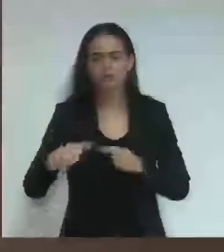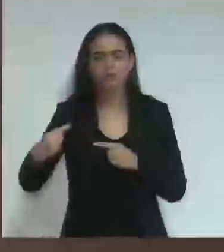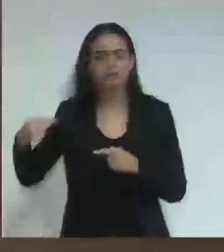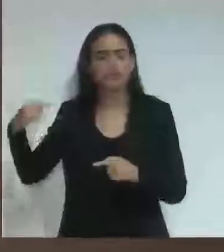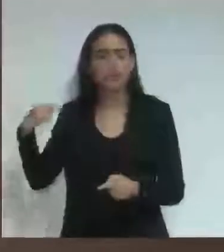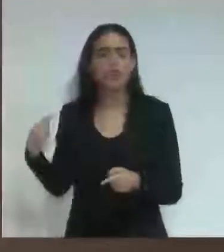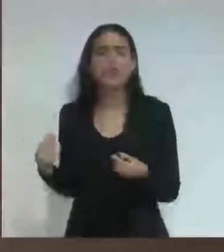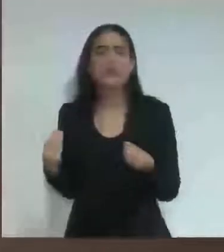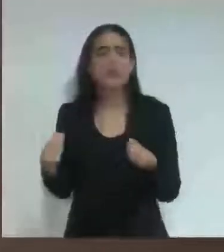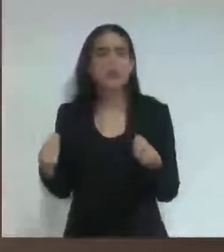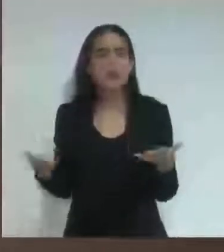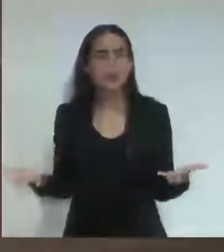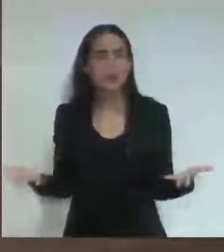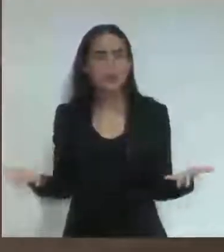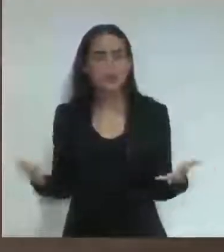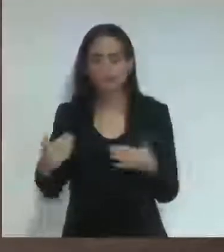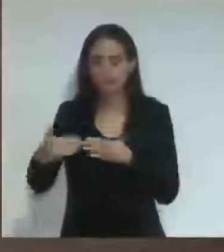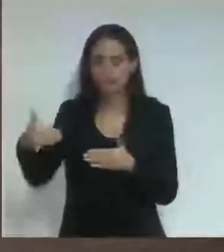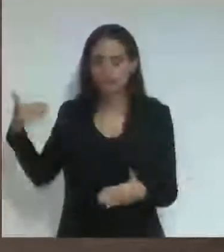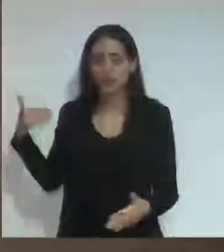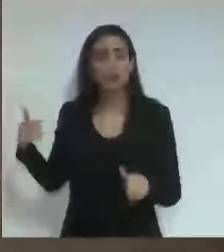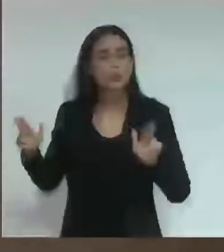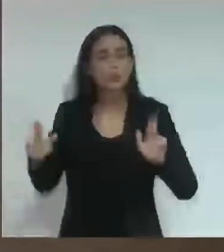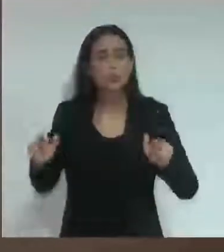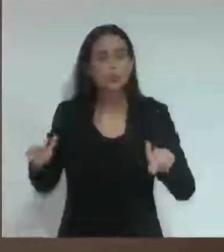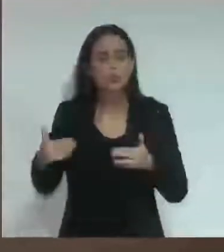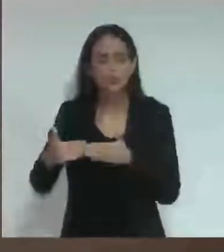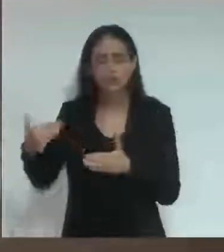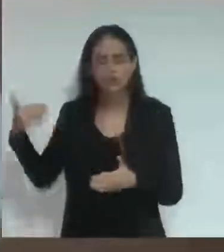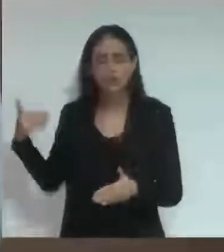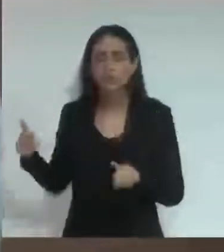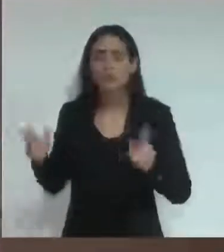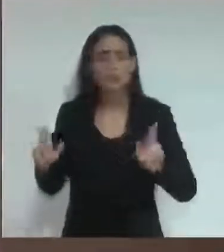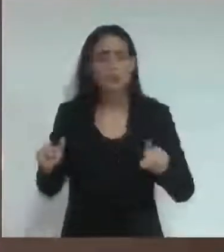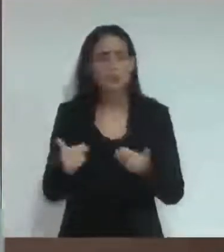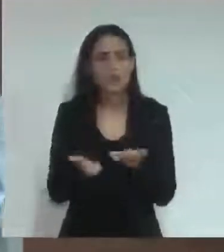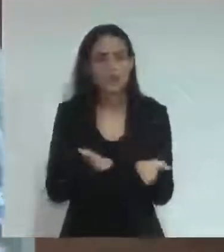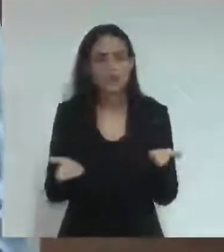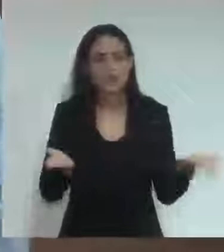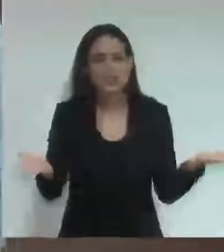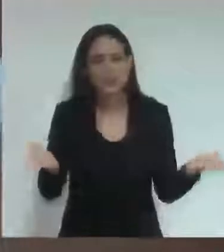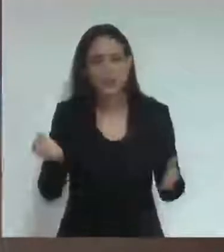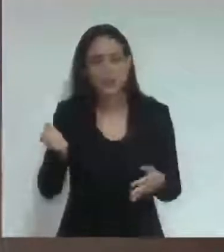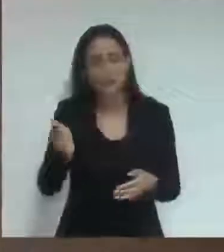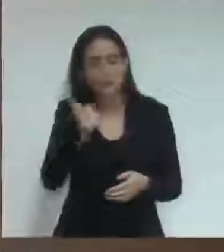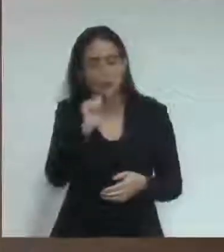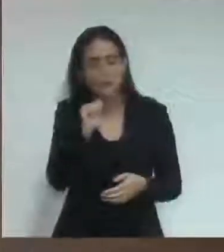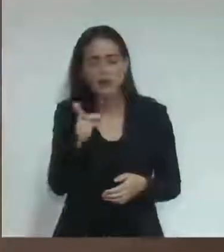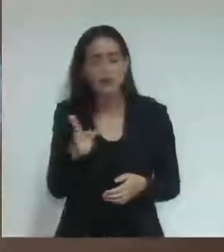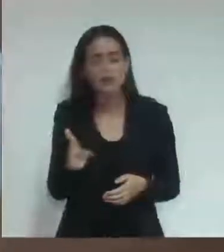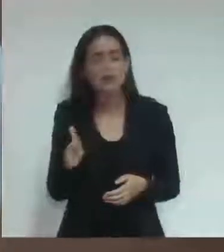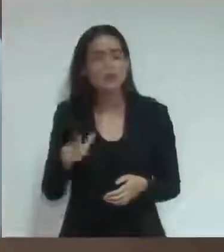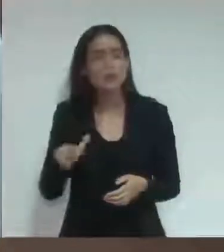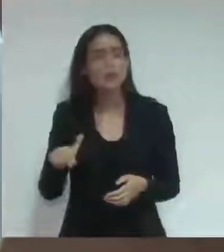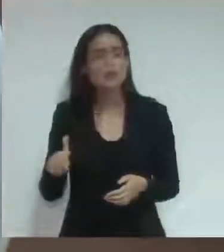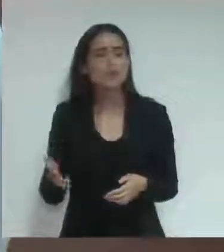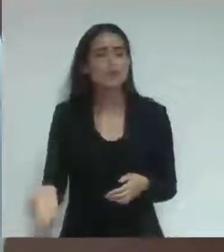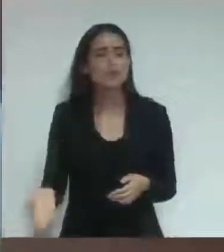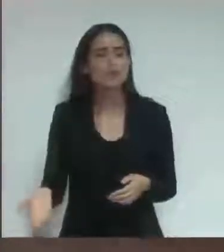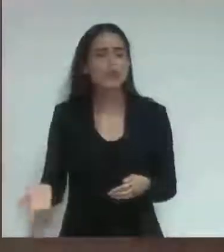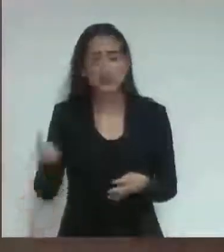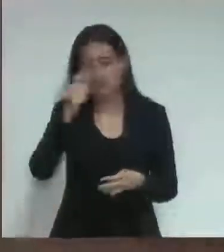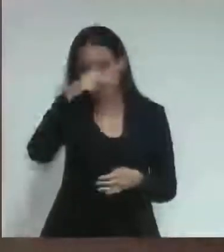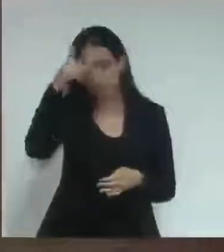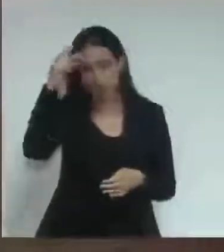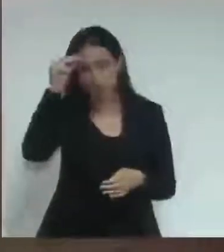foi feita a licitação? Não foi feita nunca. Nem um ano anterior, nunca houve. E não houve vantagem nenhuma para a prefeitura. Esse